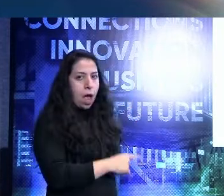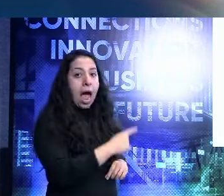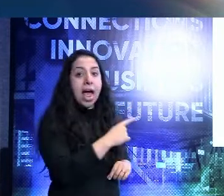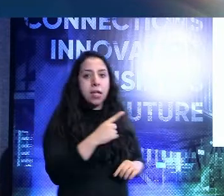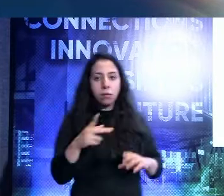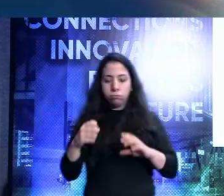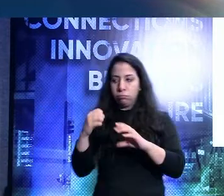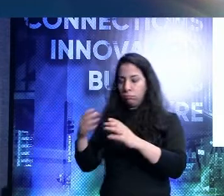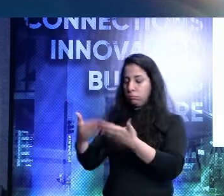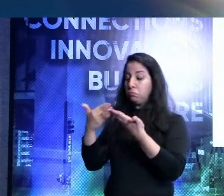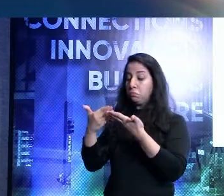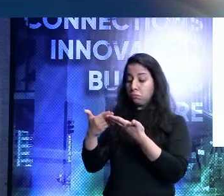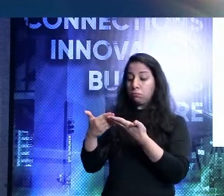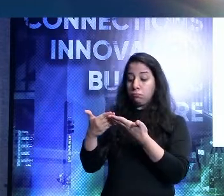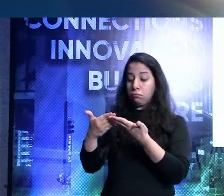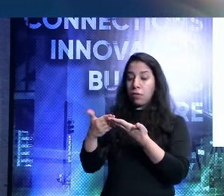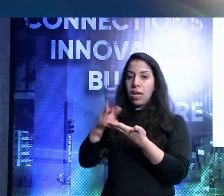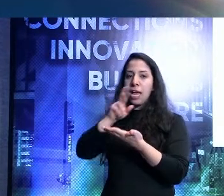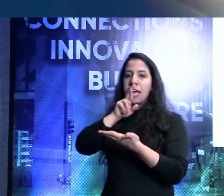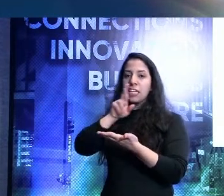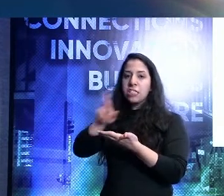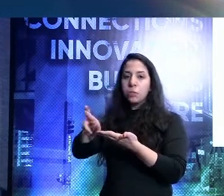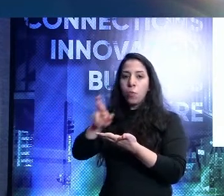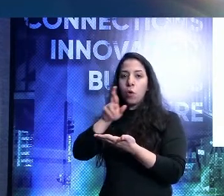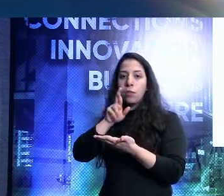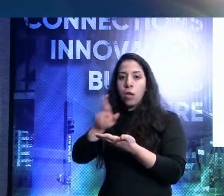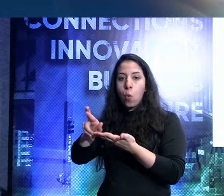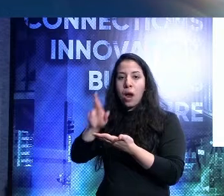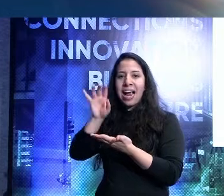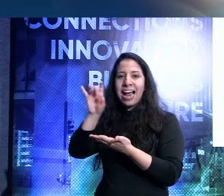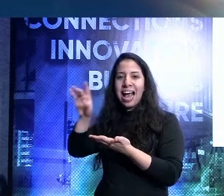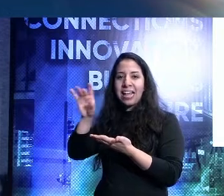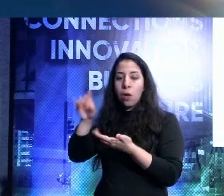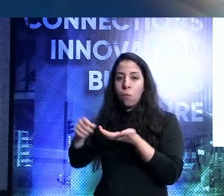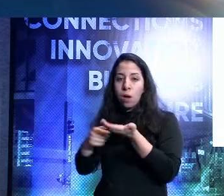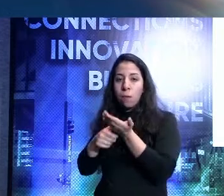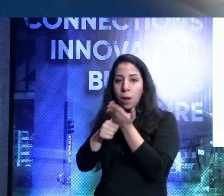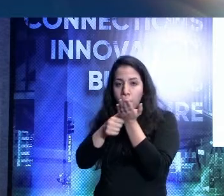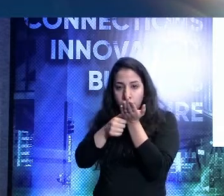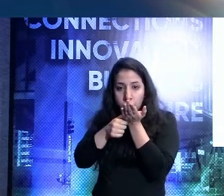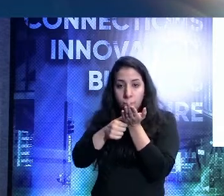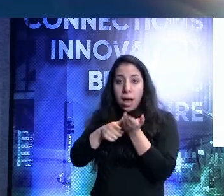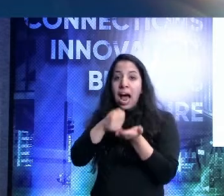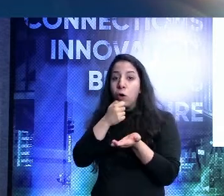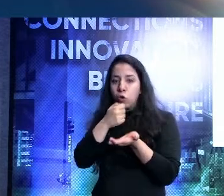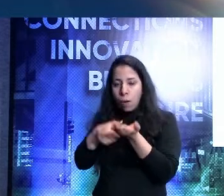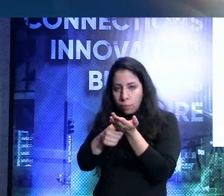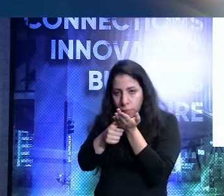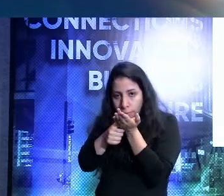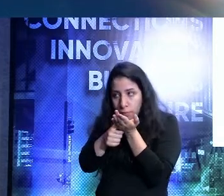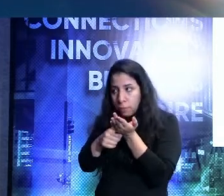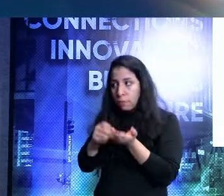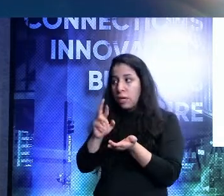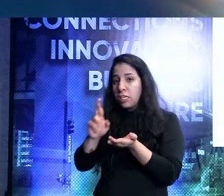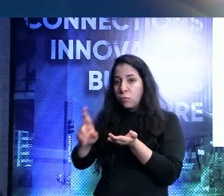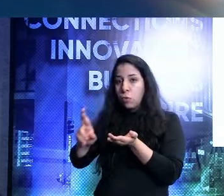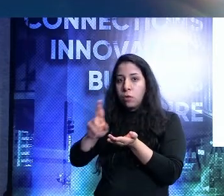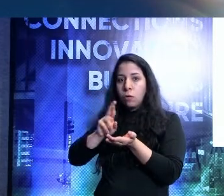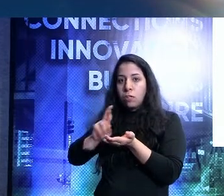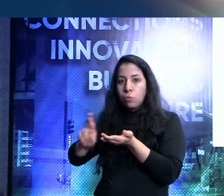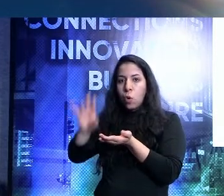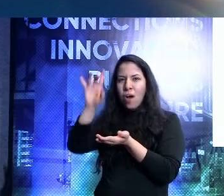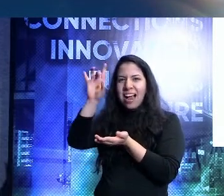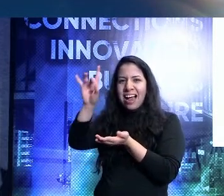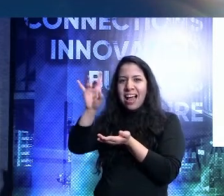1 minuto e meio, cada um me agradecendo, dizendo, cara, realmente eu não tinha pensado nisso, tal coisa você pode me ajudar, porque de repente alguma